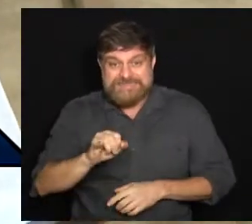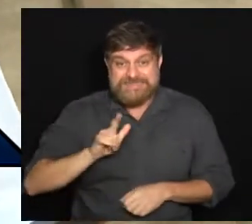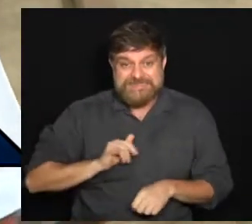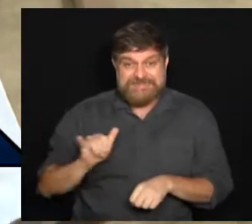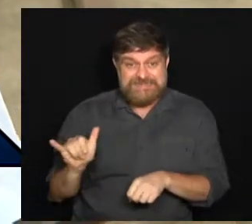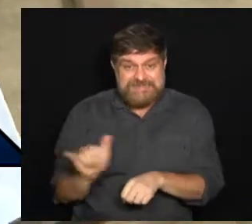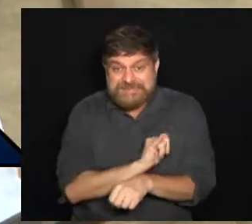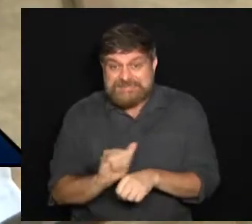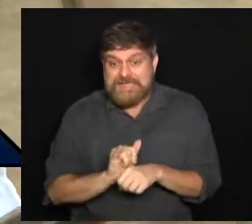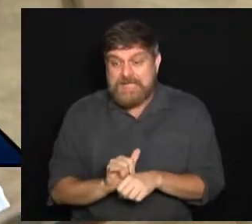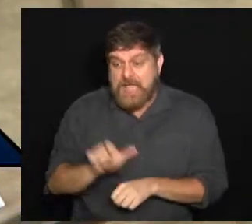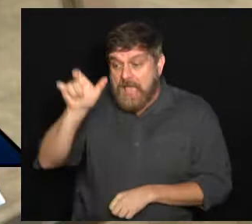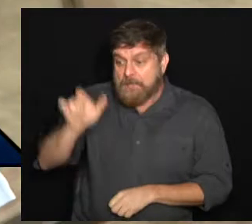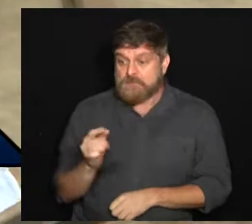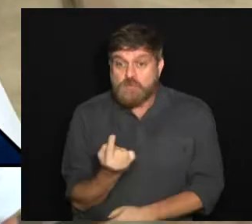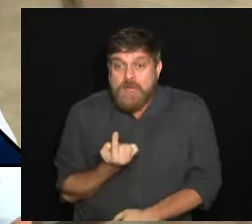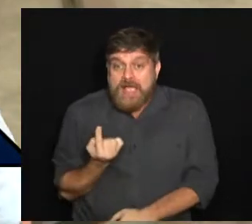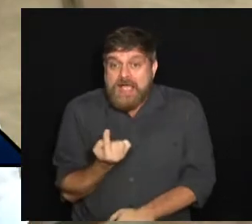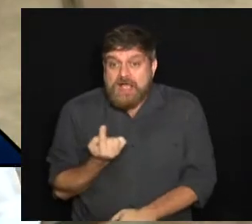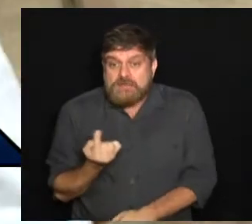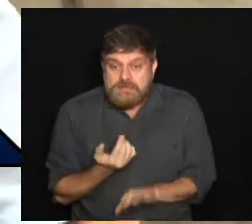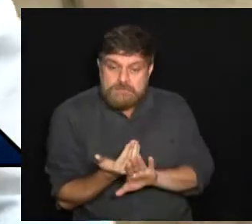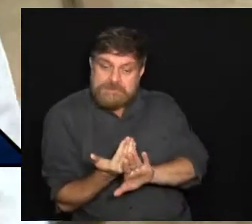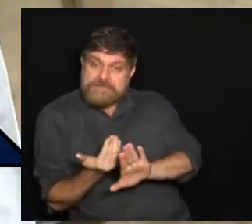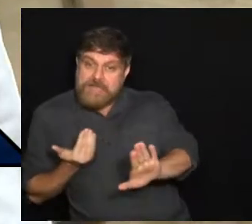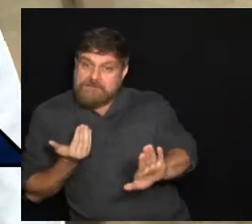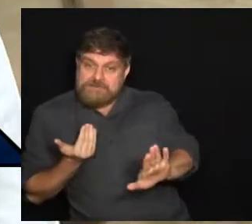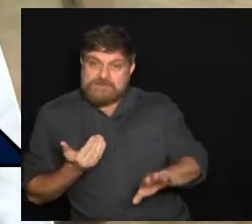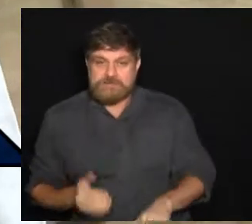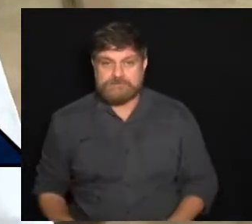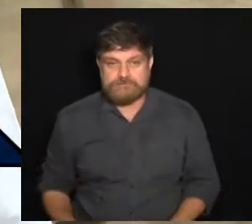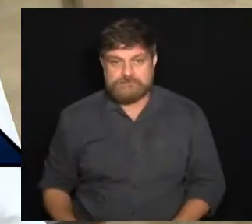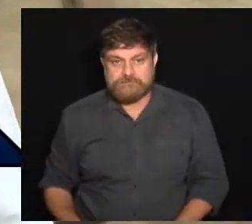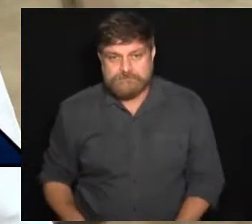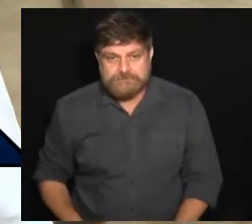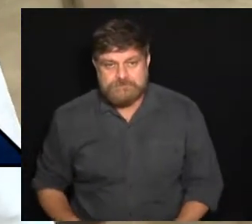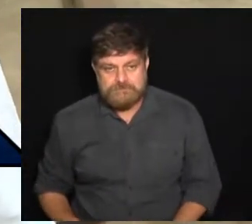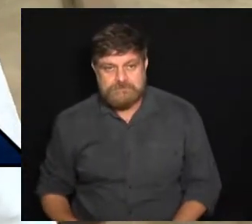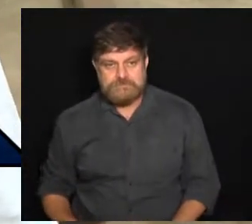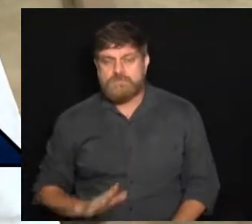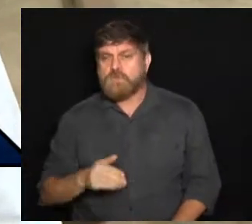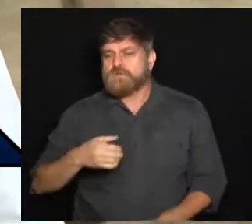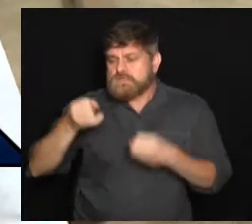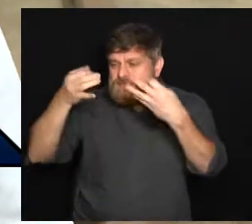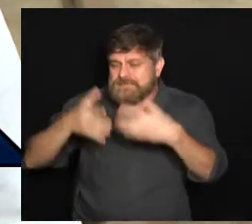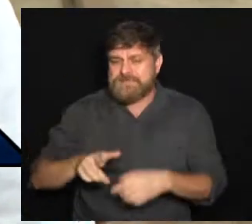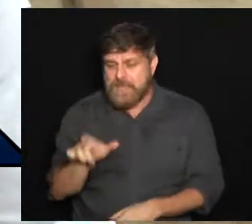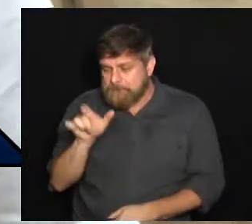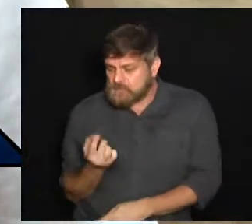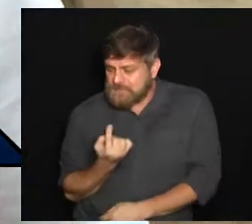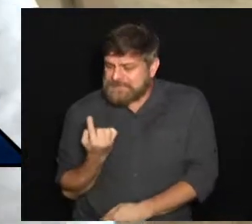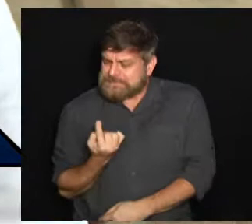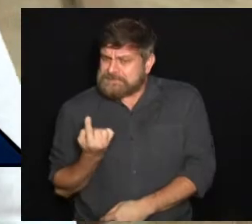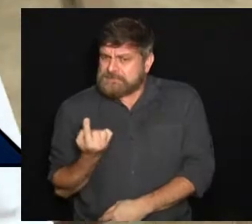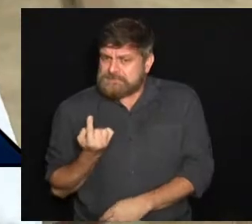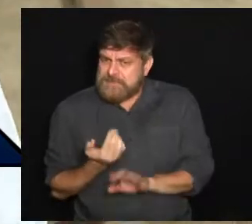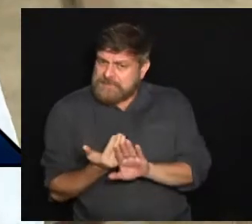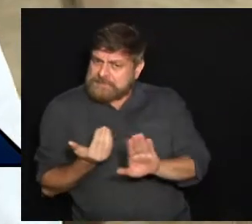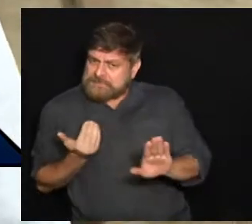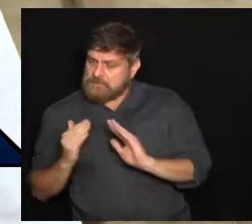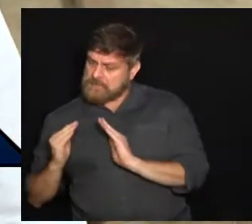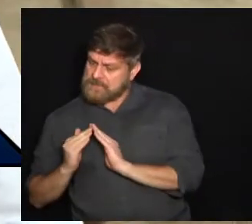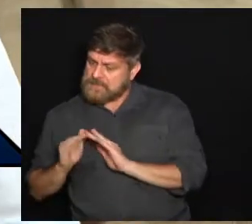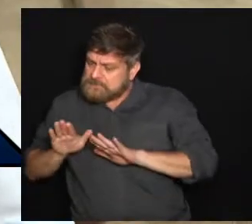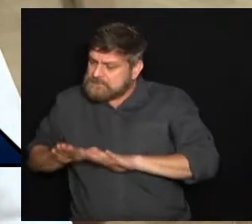de isolamento social. É o isolamento social autoimposto. Quando a gente fala nesse isolamento social, as pessoas perguntam, né? A